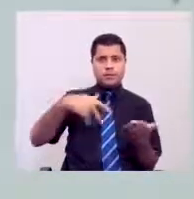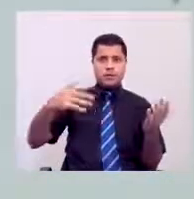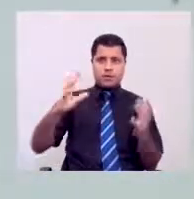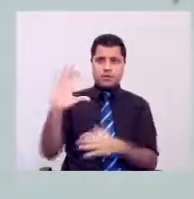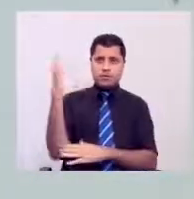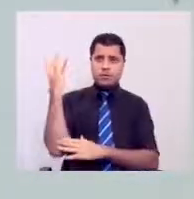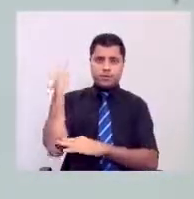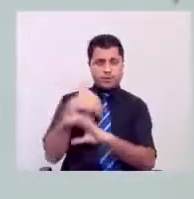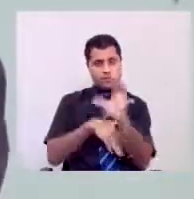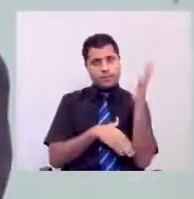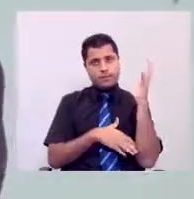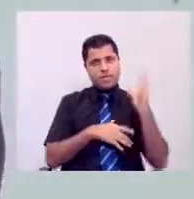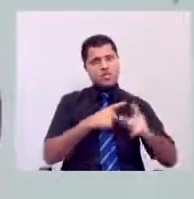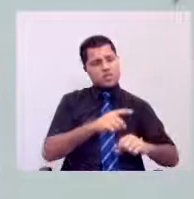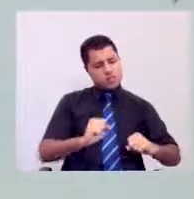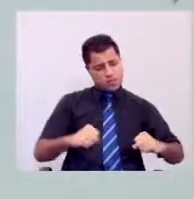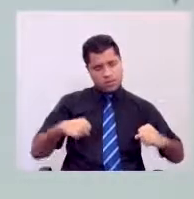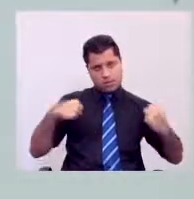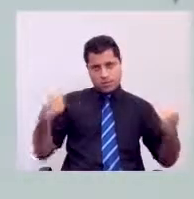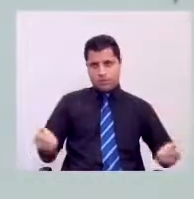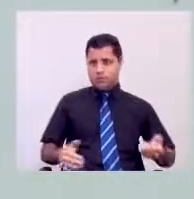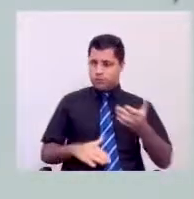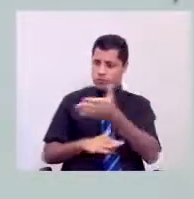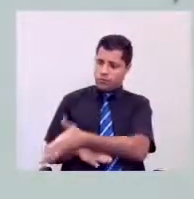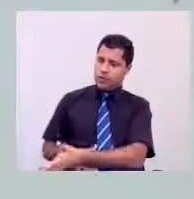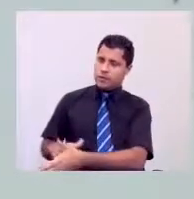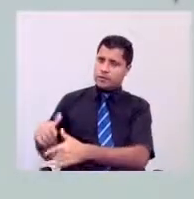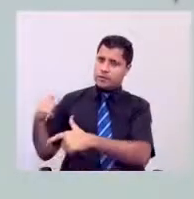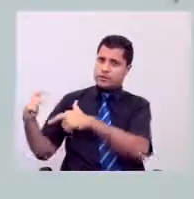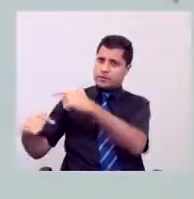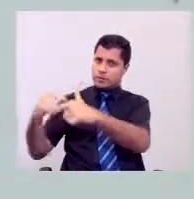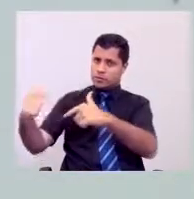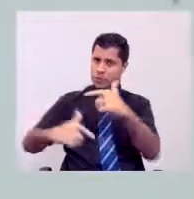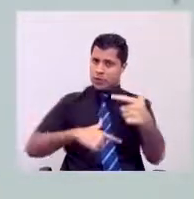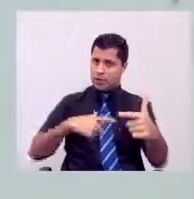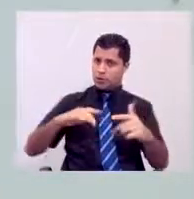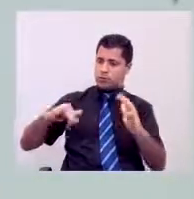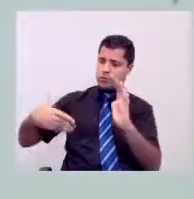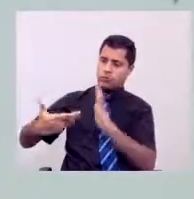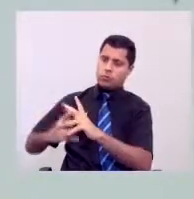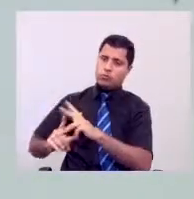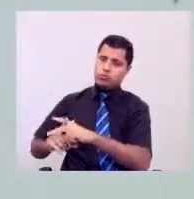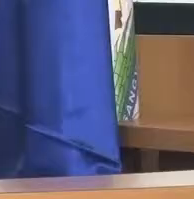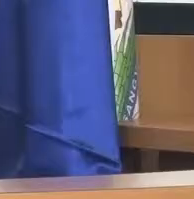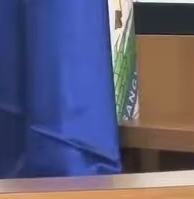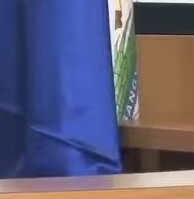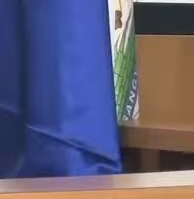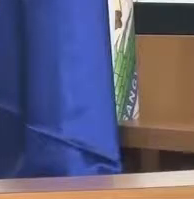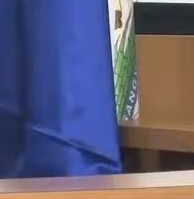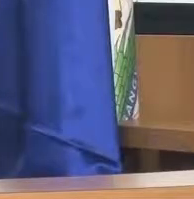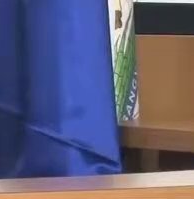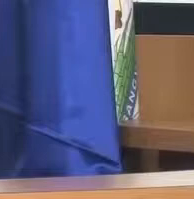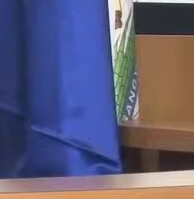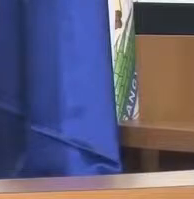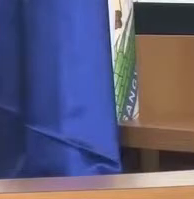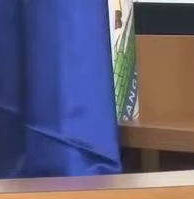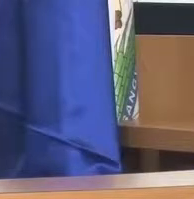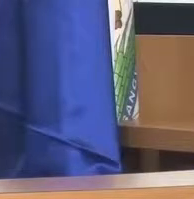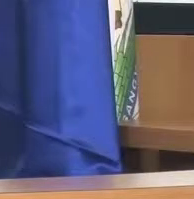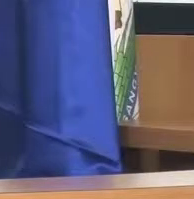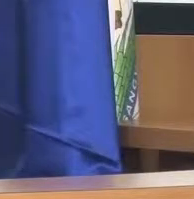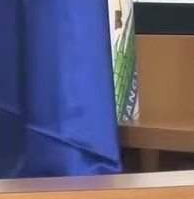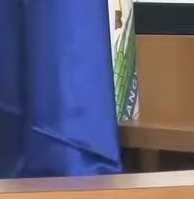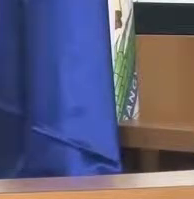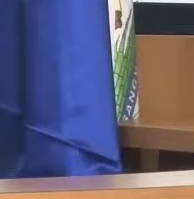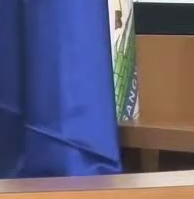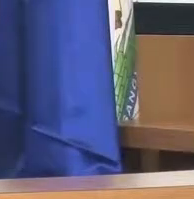empenhou para que aquele espaço fosse reformado, totalmente reformado. Continue acompanhando no